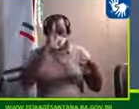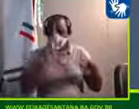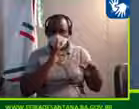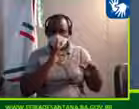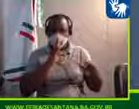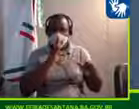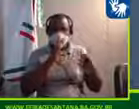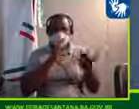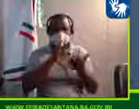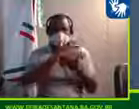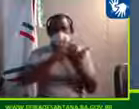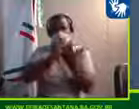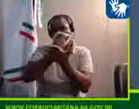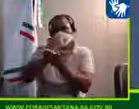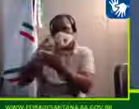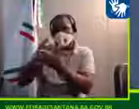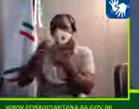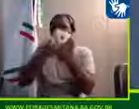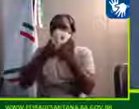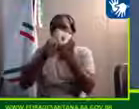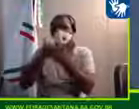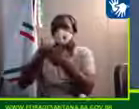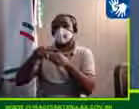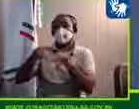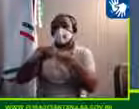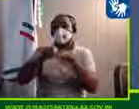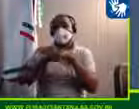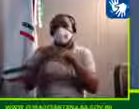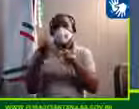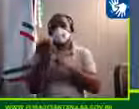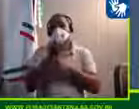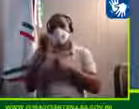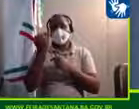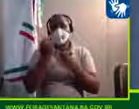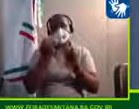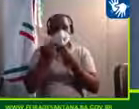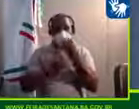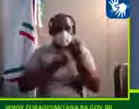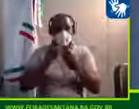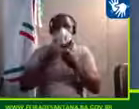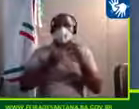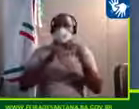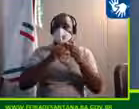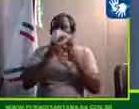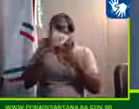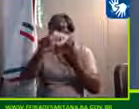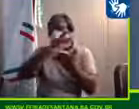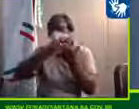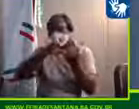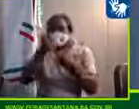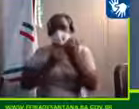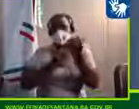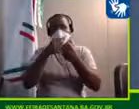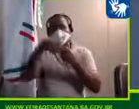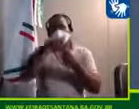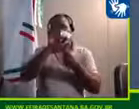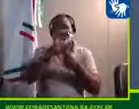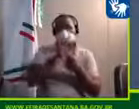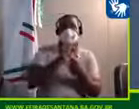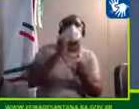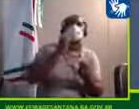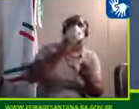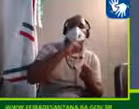pico, principalmente, tanto de ônibus como do serviço de transporte complementar. É importante que a gente lembre que Feira tem um serviço de